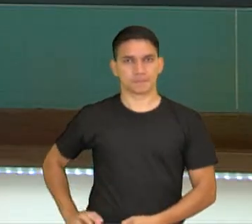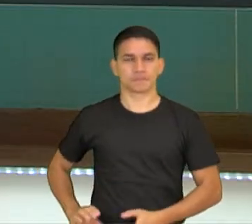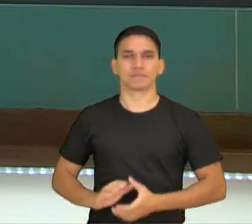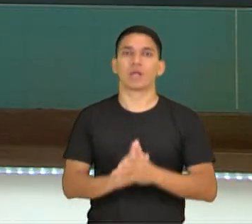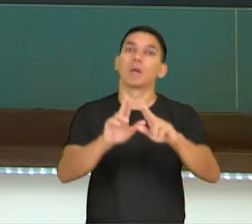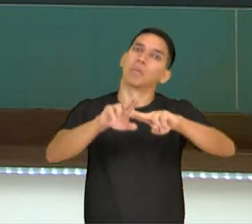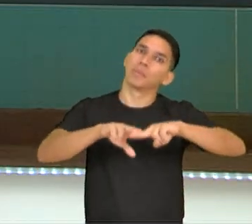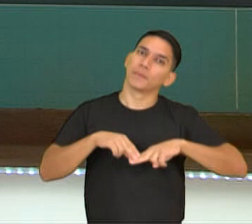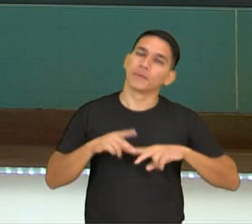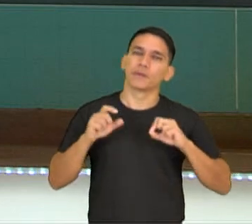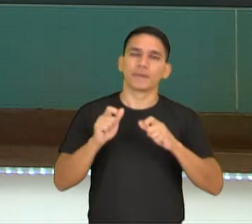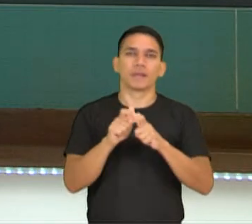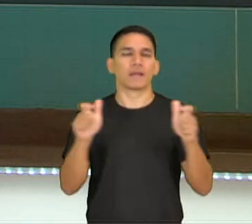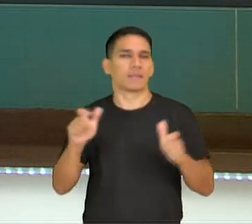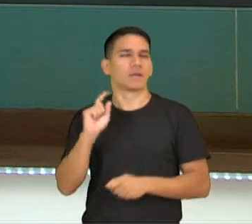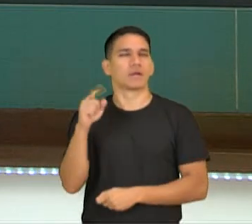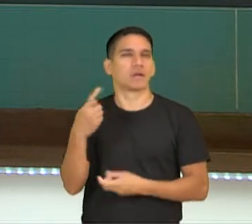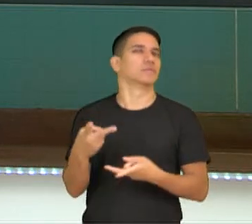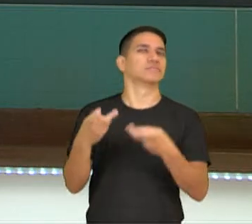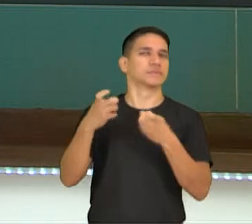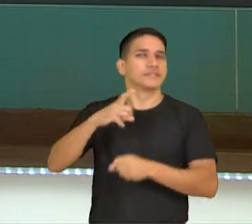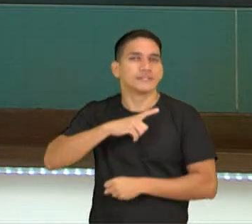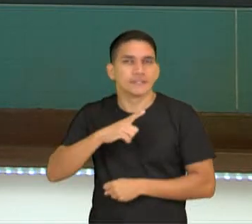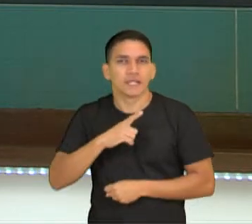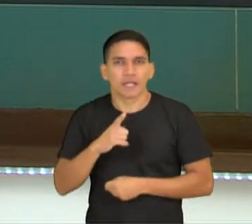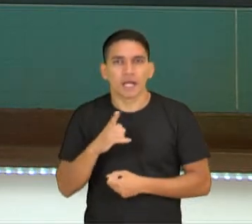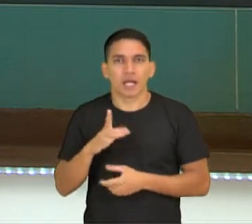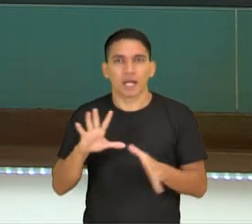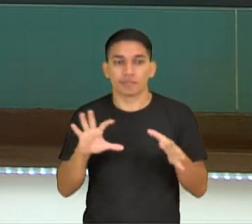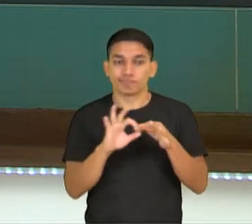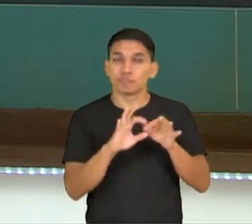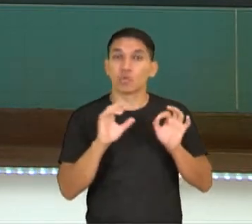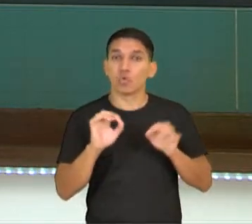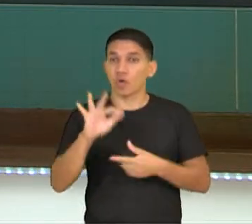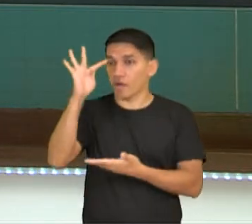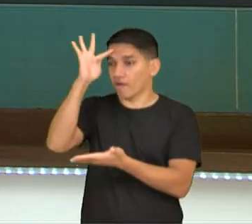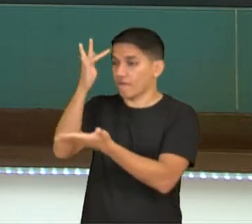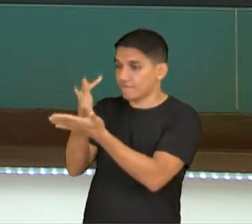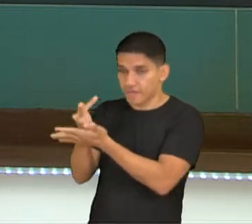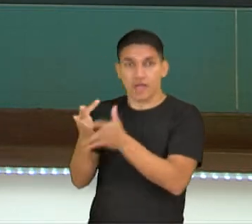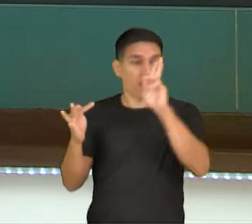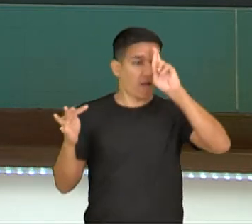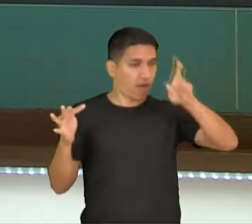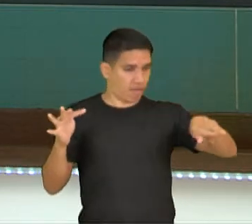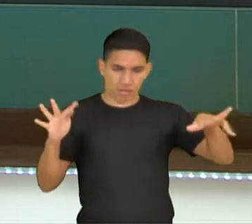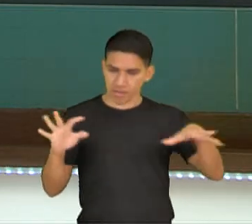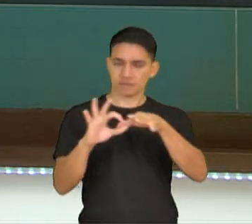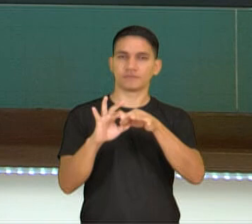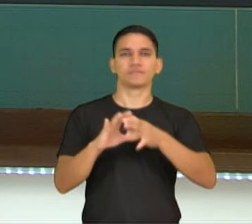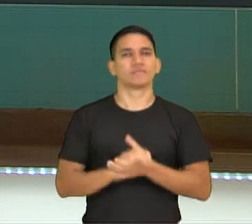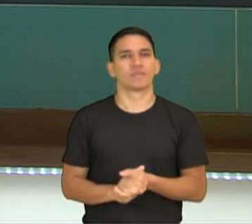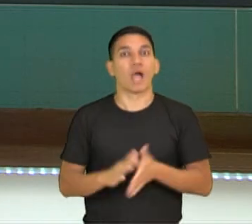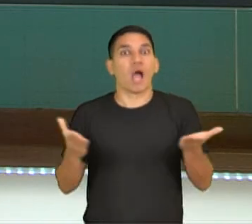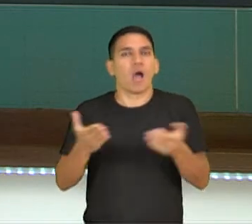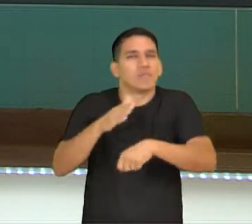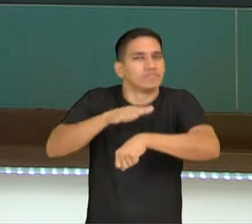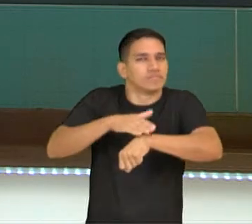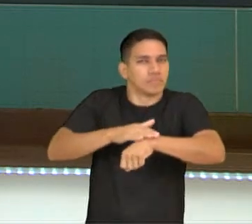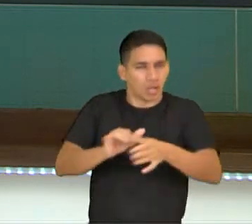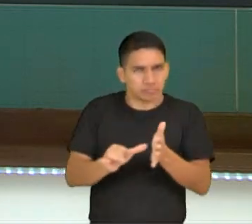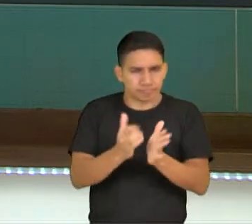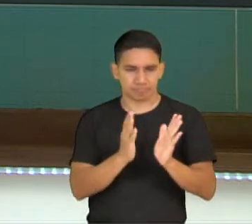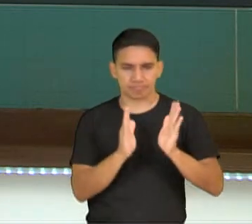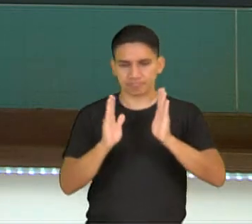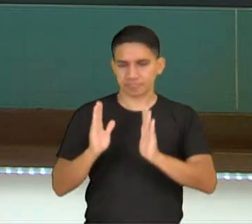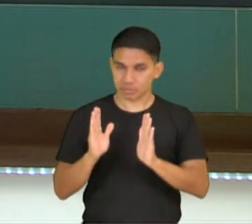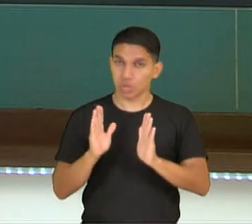que, em grande parte, nós vemos uma vinculação entre fé e razão, como é colocado aqui. E nesse primeiro momento da